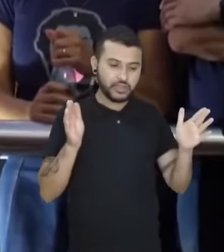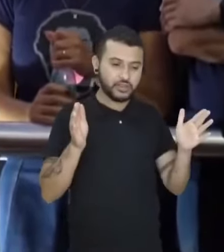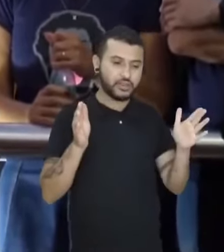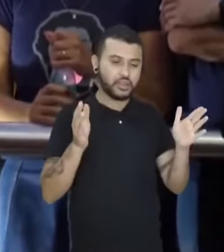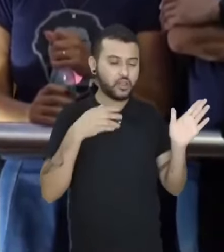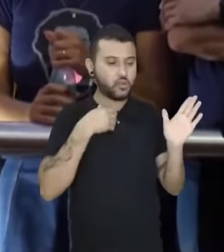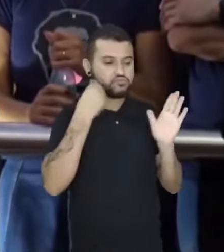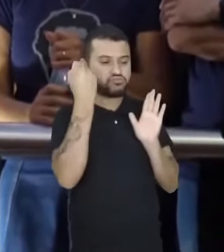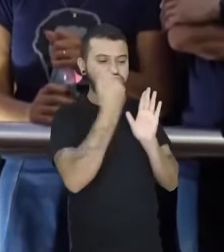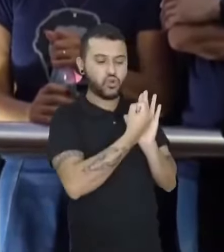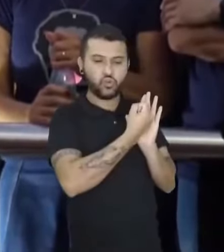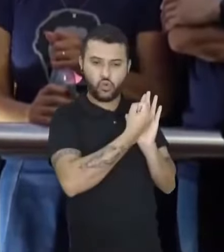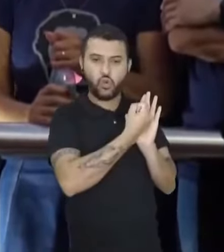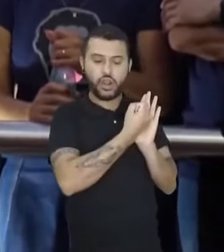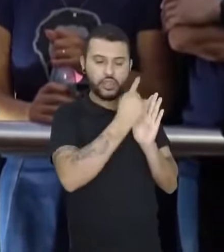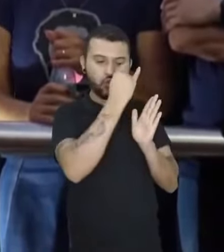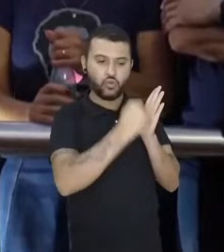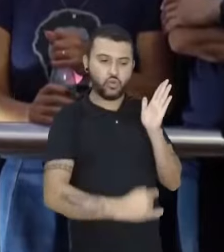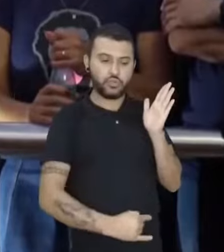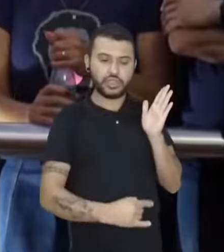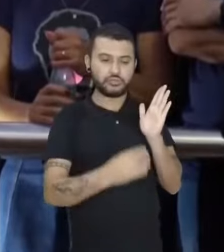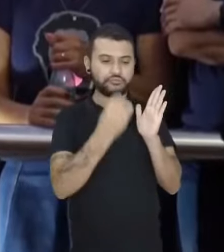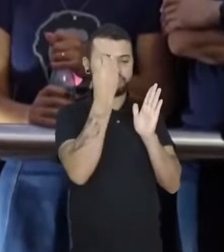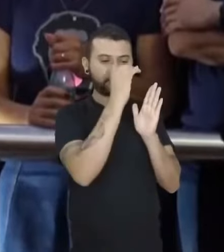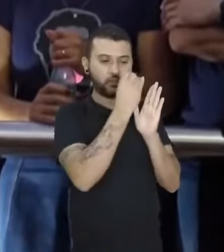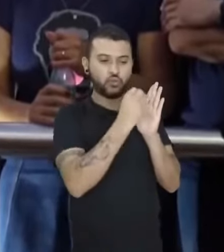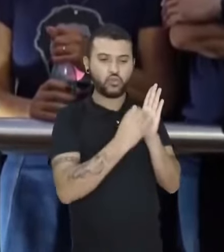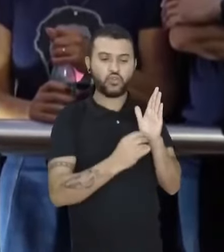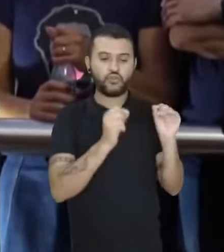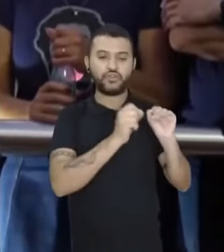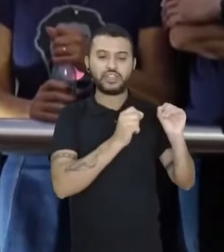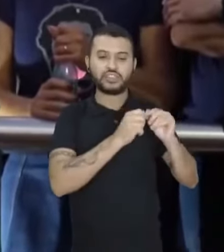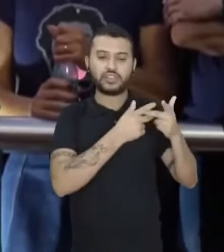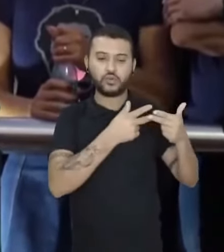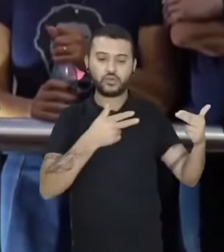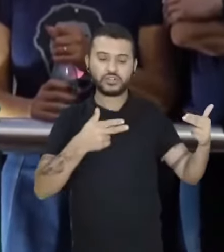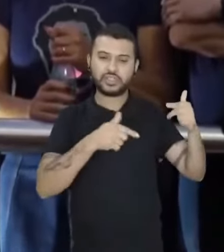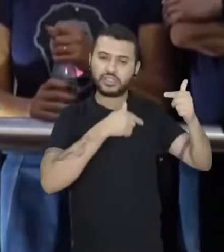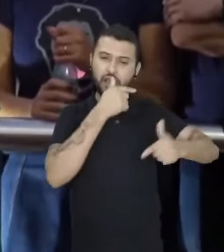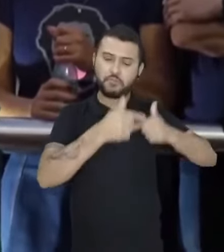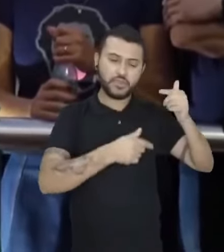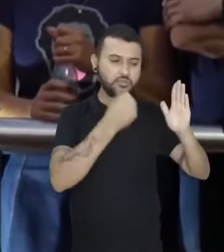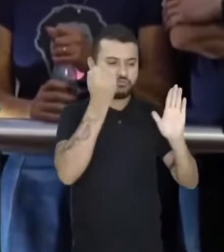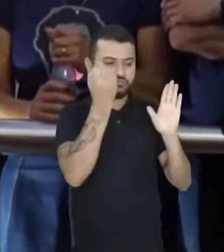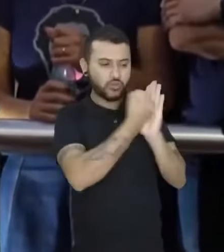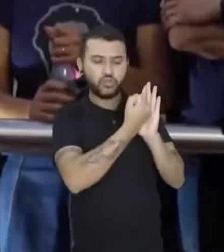protocolei em cartório todas as coisas que nós fizemos nesse país. Todas!